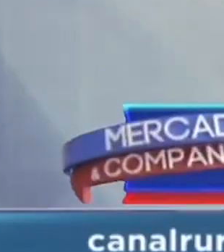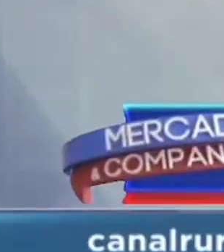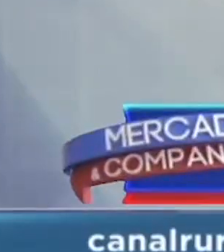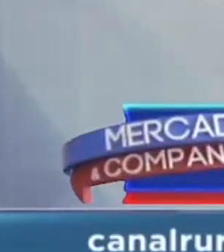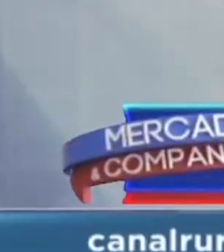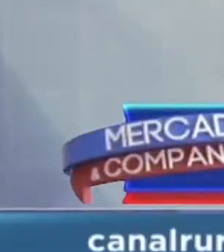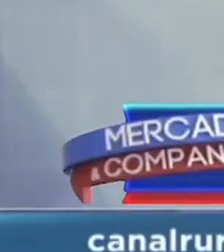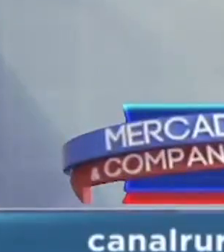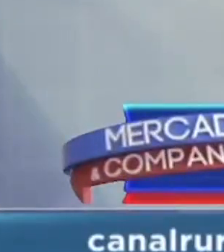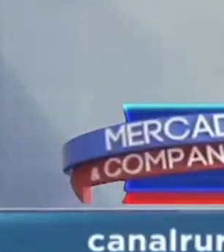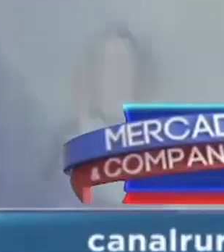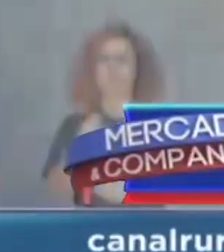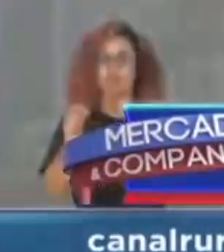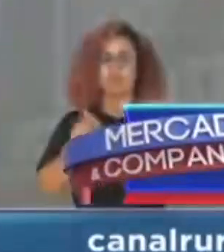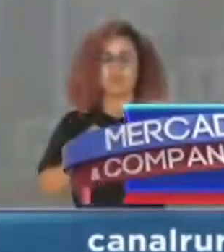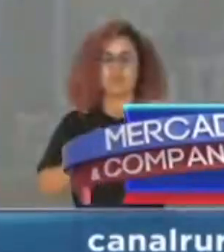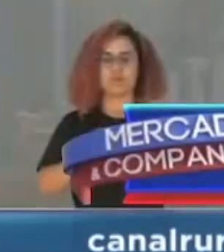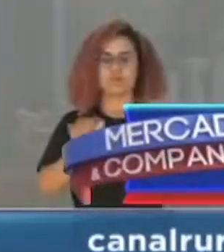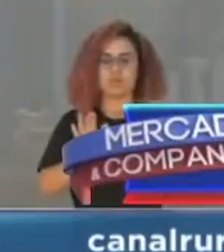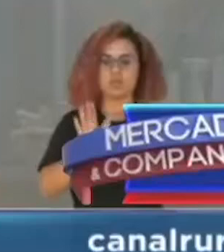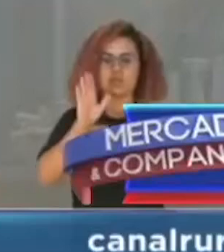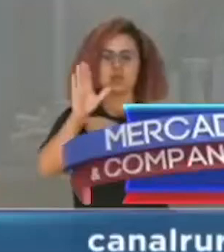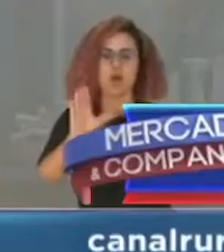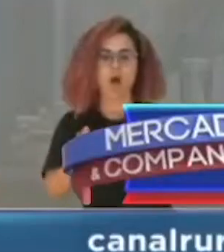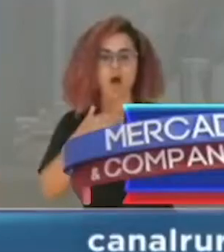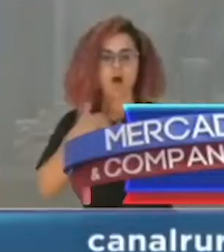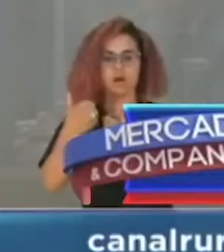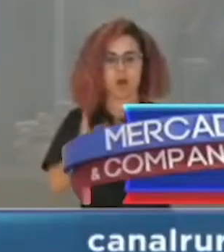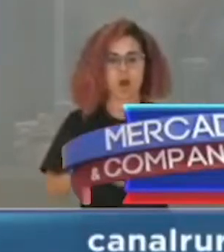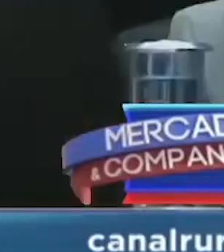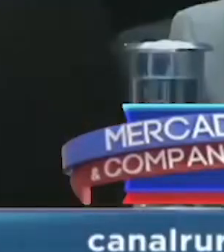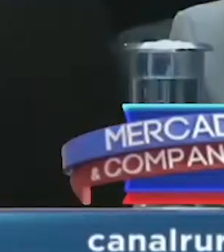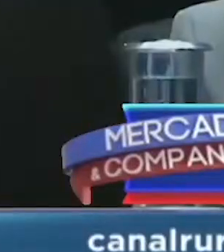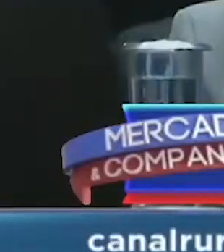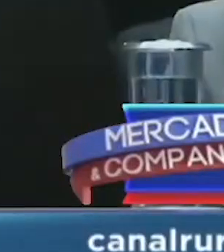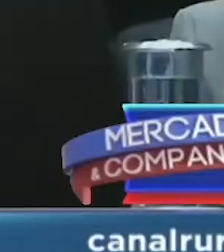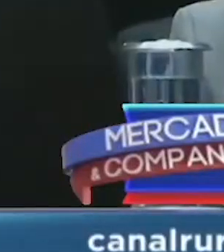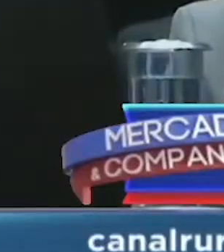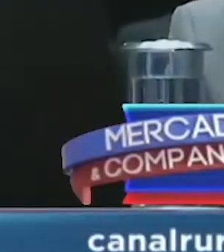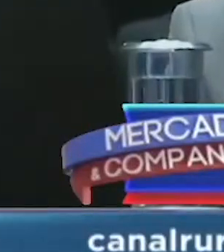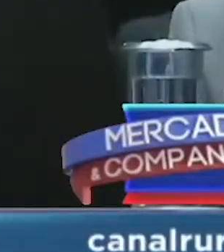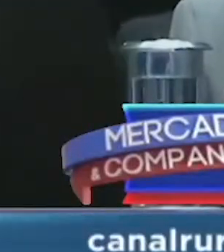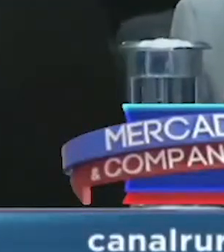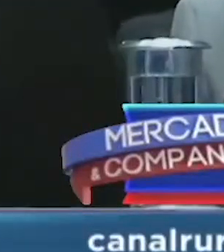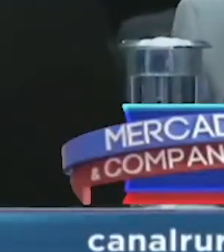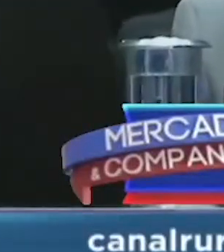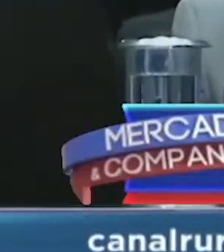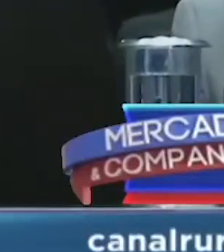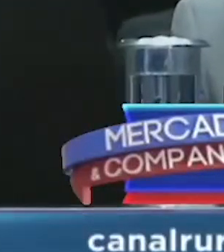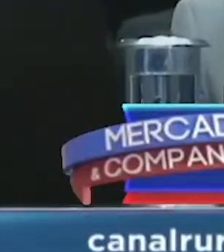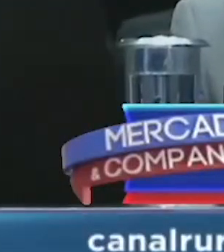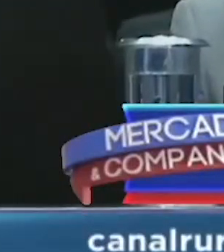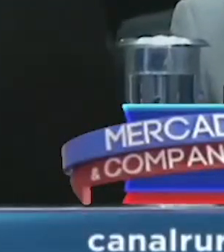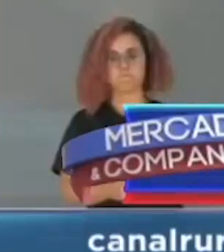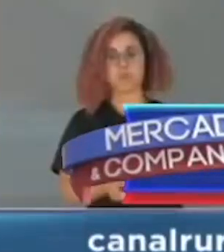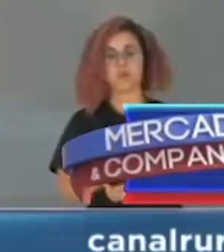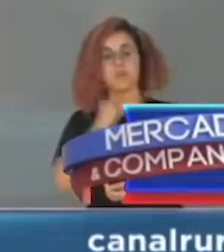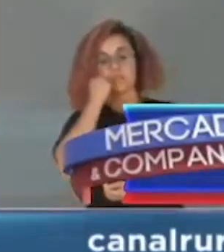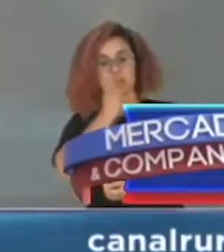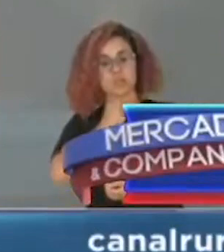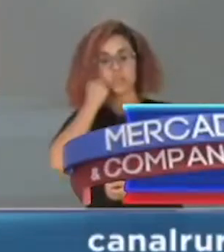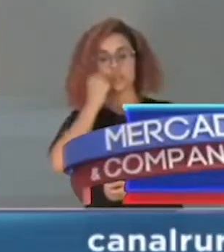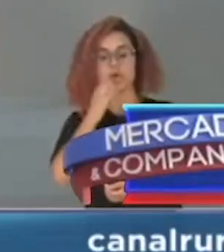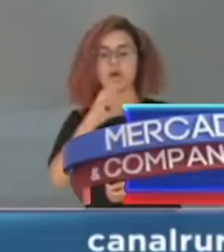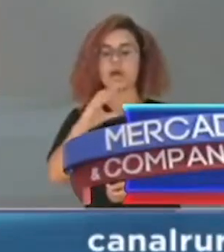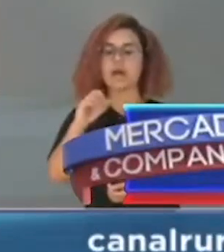chamada de PEC dos benefícios à medida havia sido aprovada no último mesmo Senado e nesta semana na Câmara dos